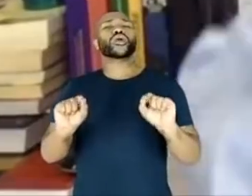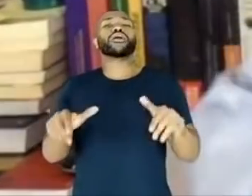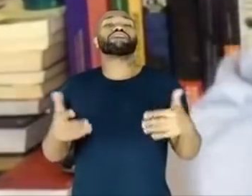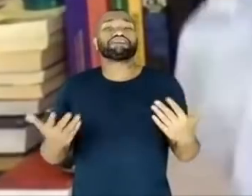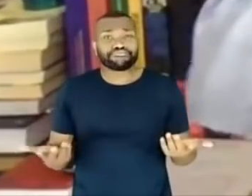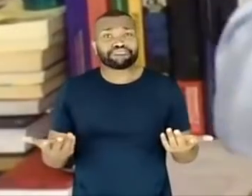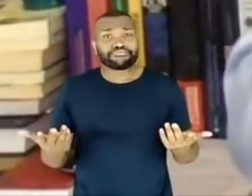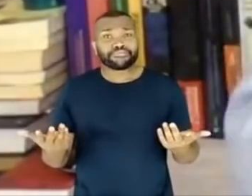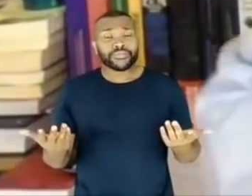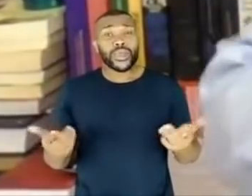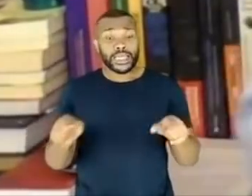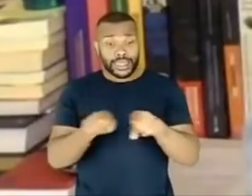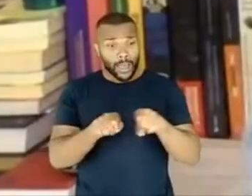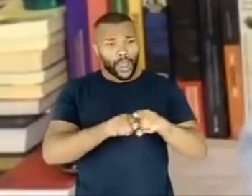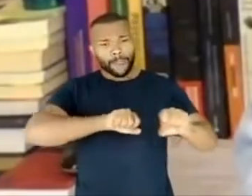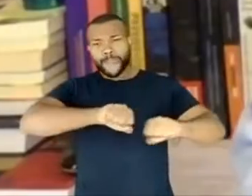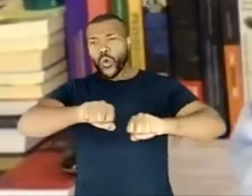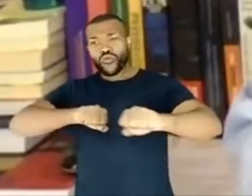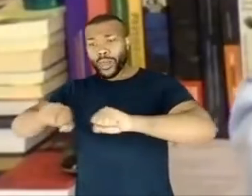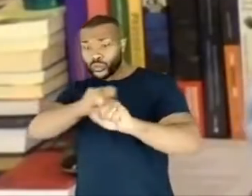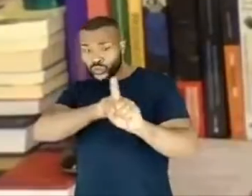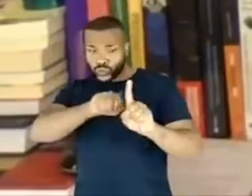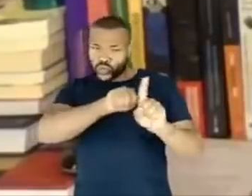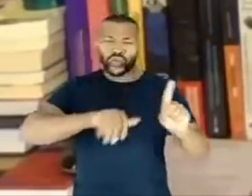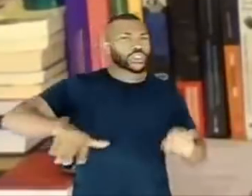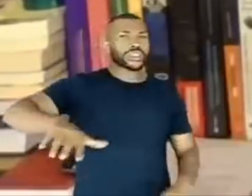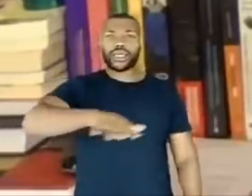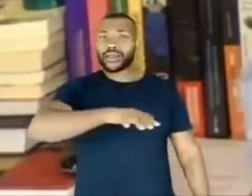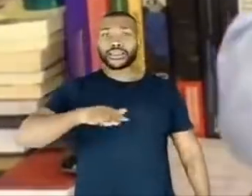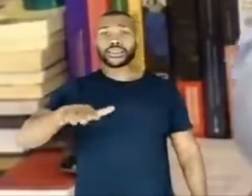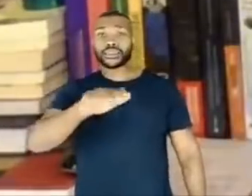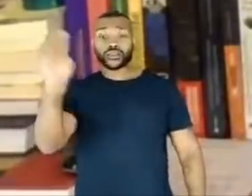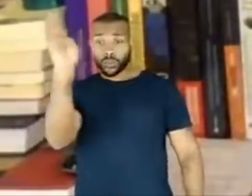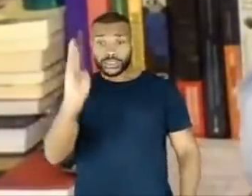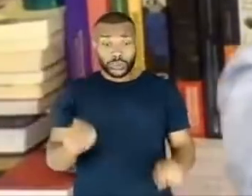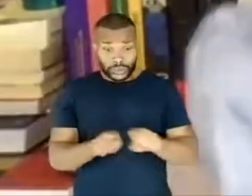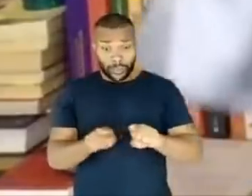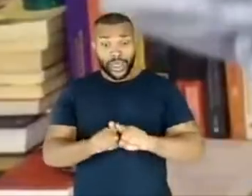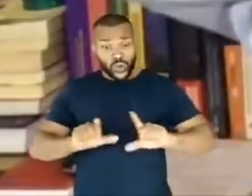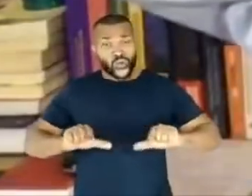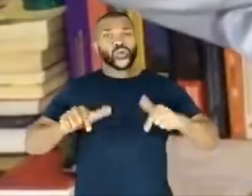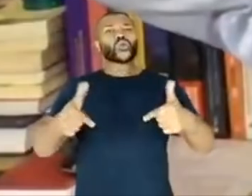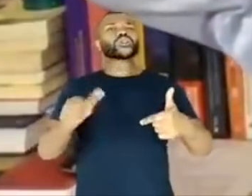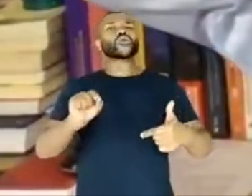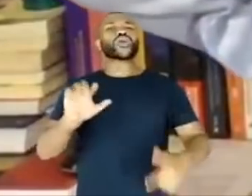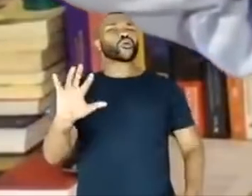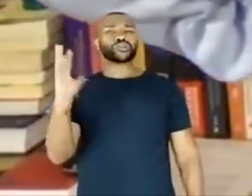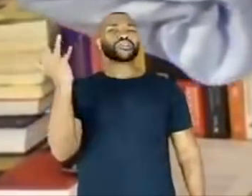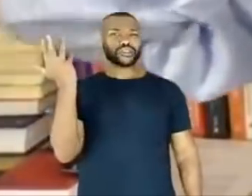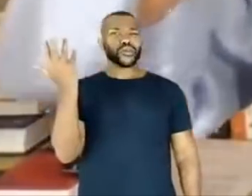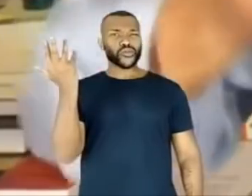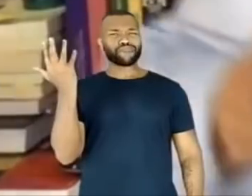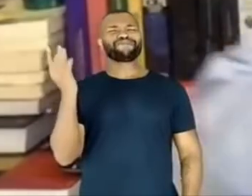os movimentos sociais nesse país e suas lutas? Ou seja, na verdade, Gleice,